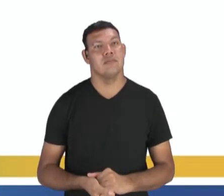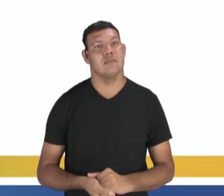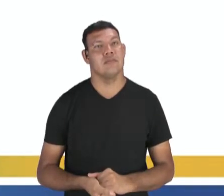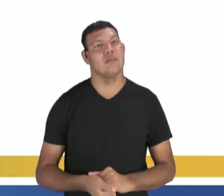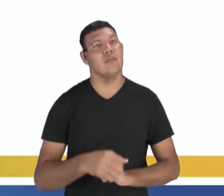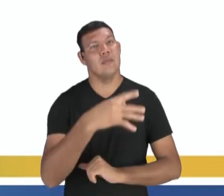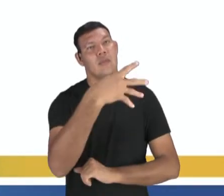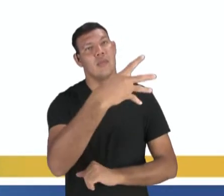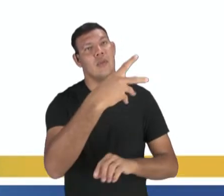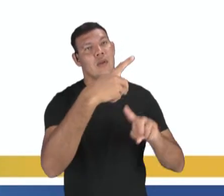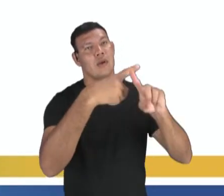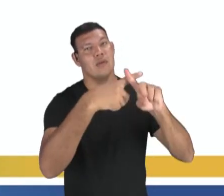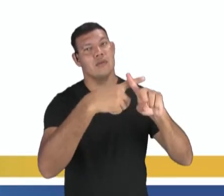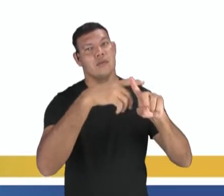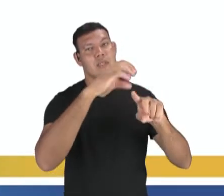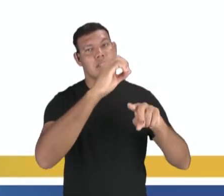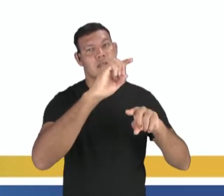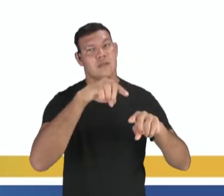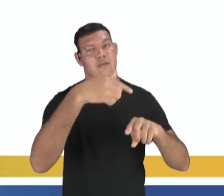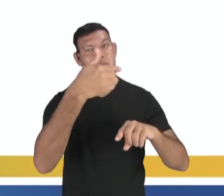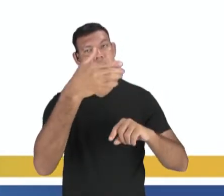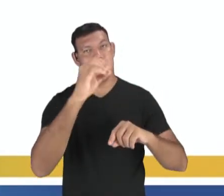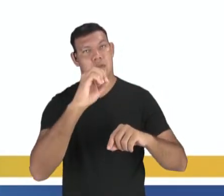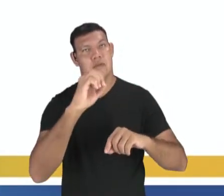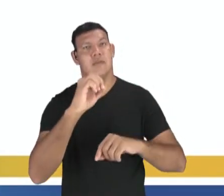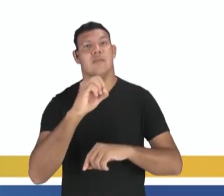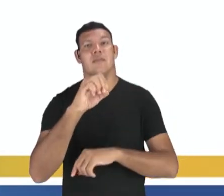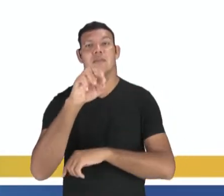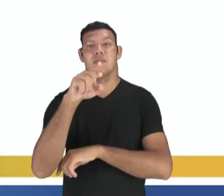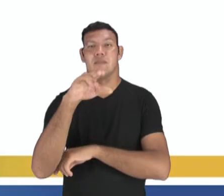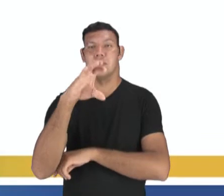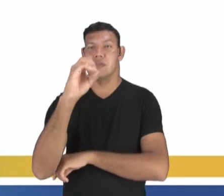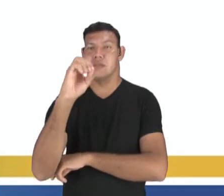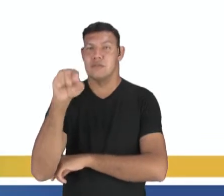quatro vezes 0,20 que é igual a